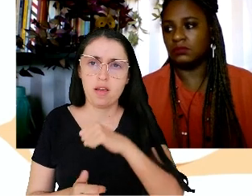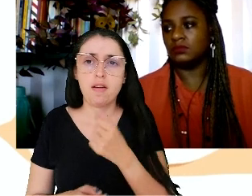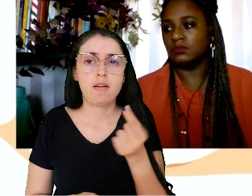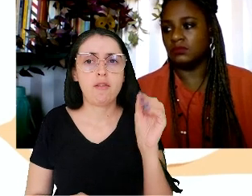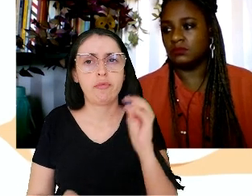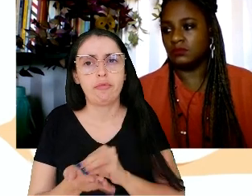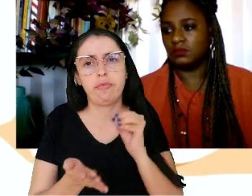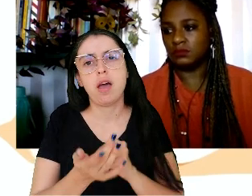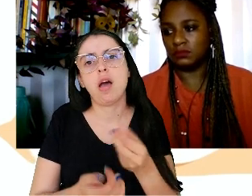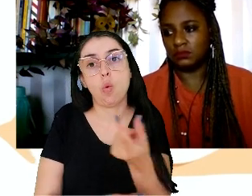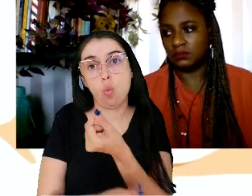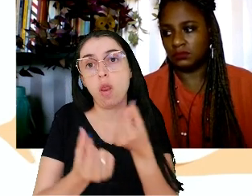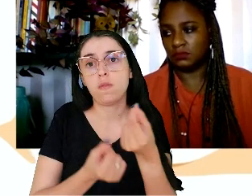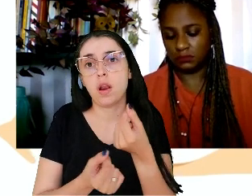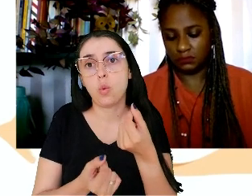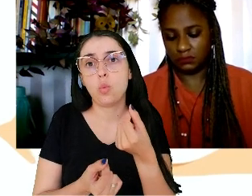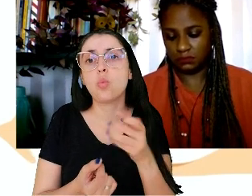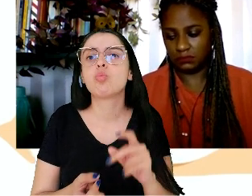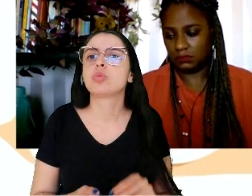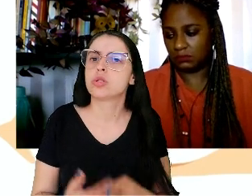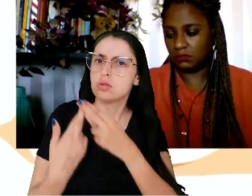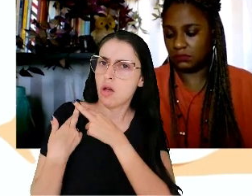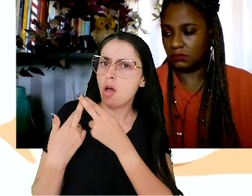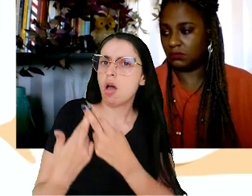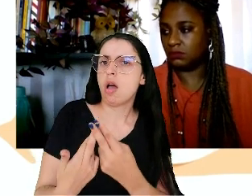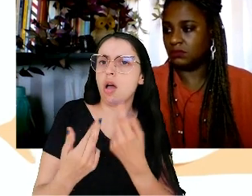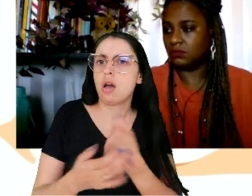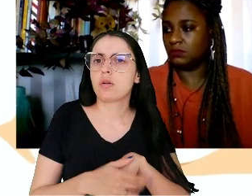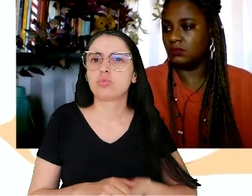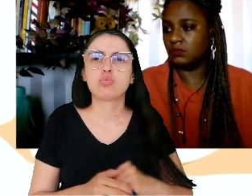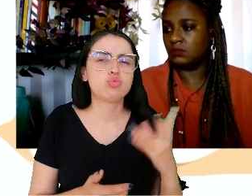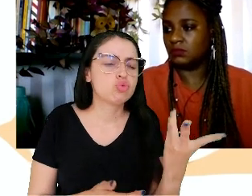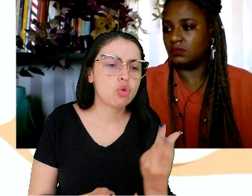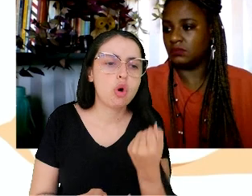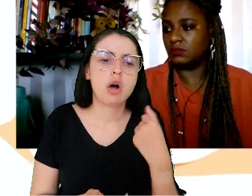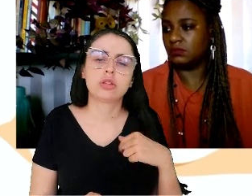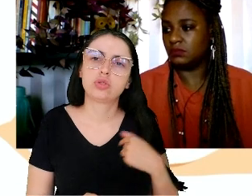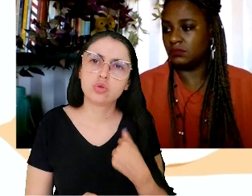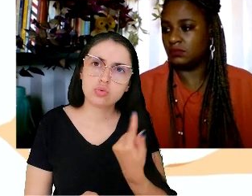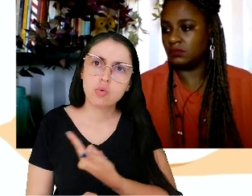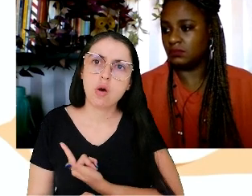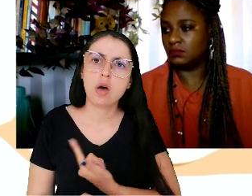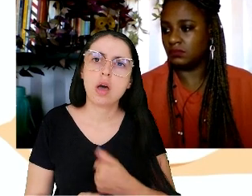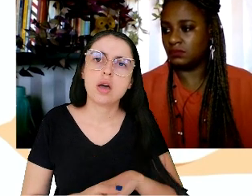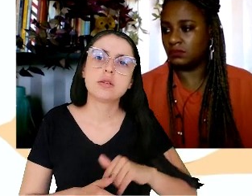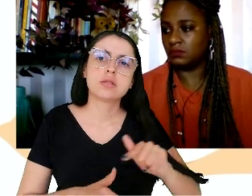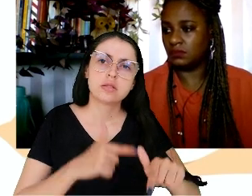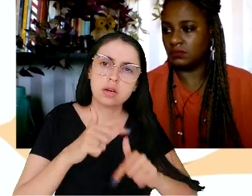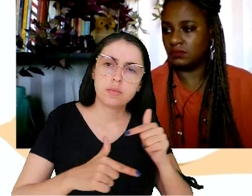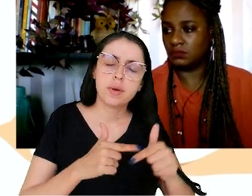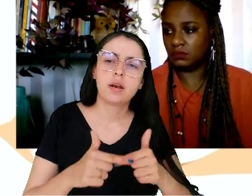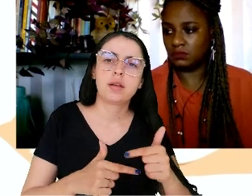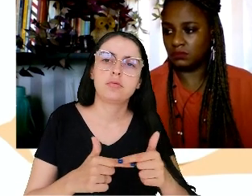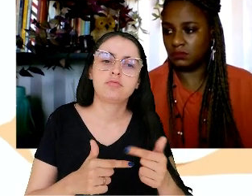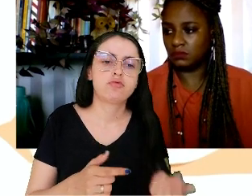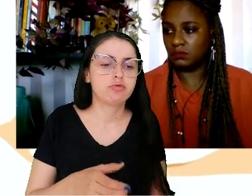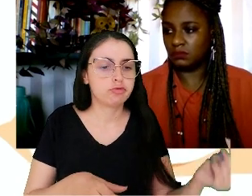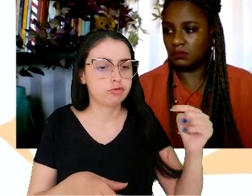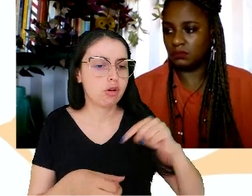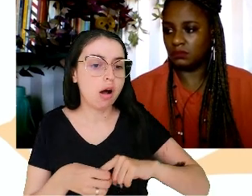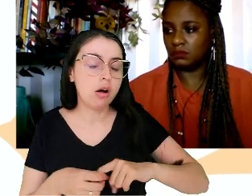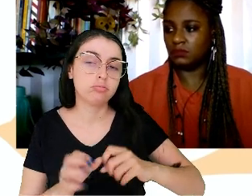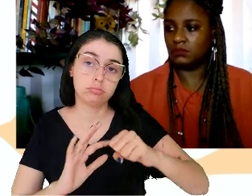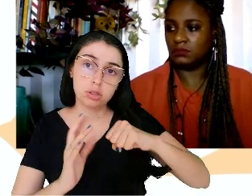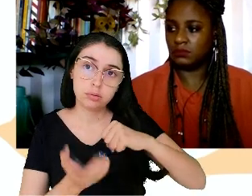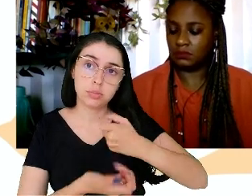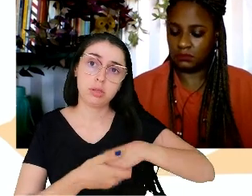de remuneração, de reconhecimento desse trabalho que todos nós desenvolvemos, ele volta à tona nesse